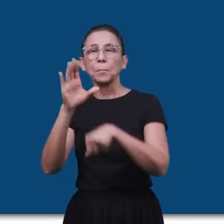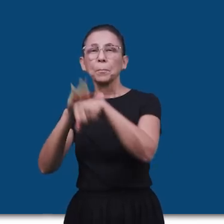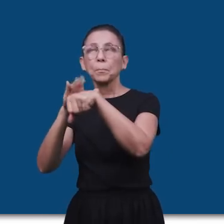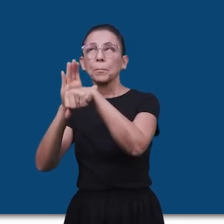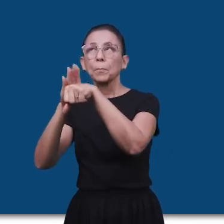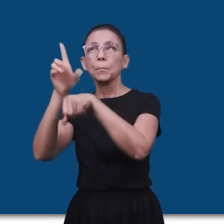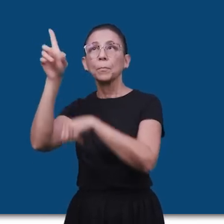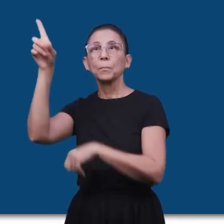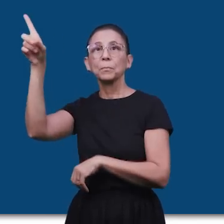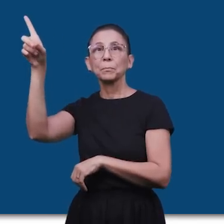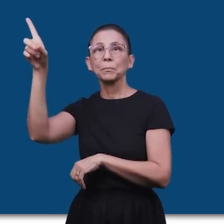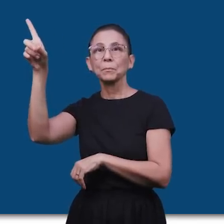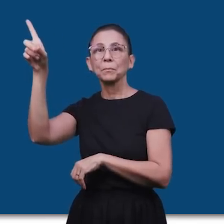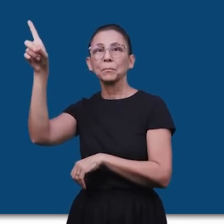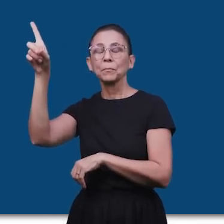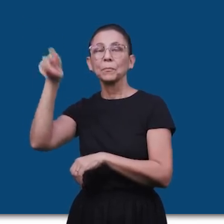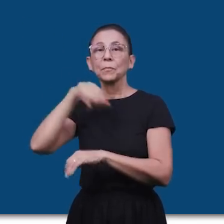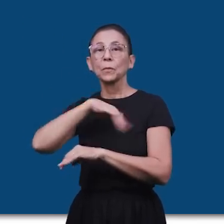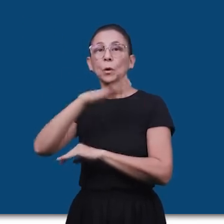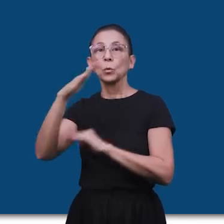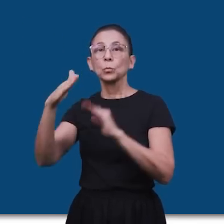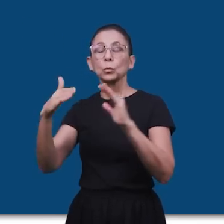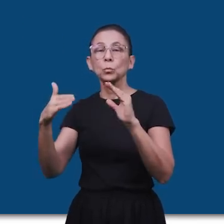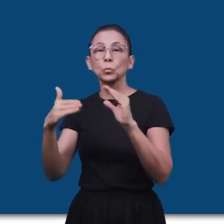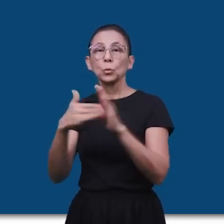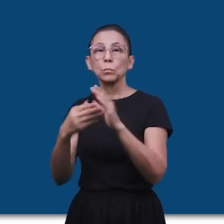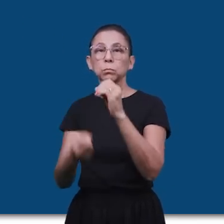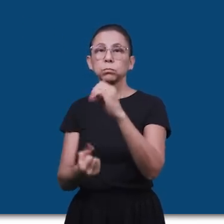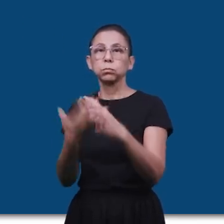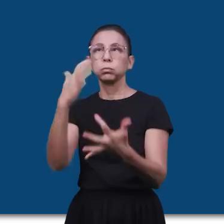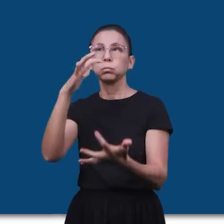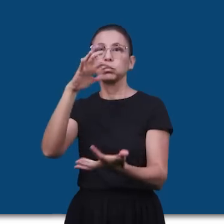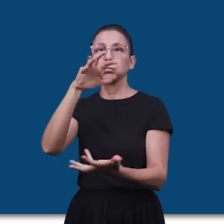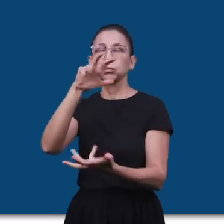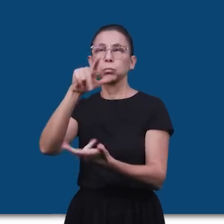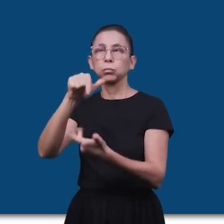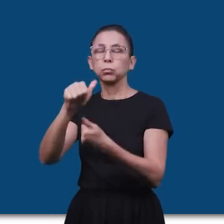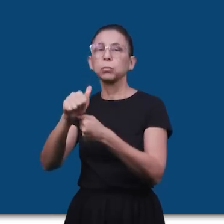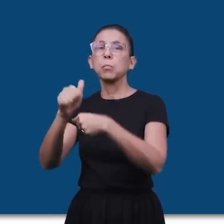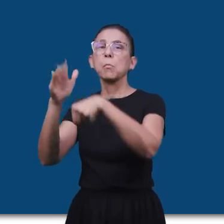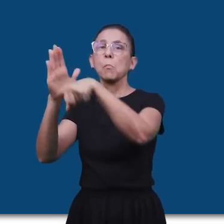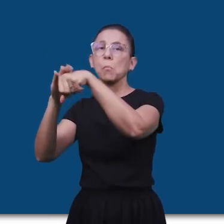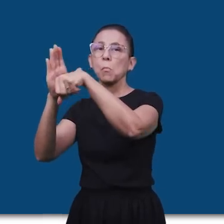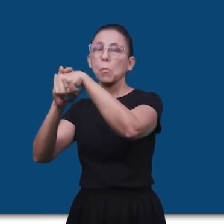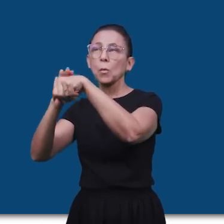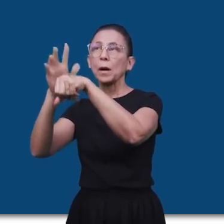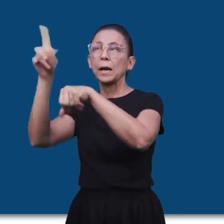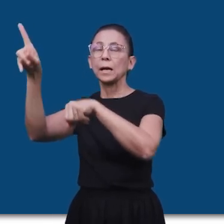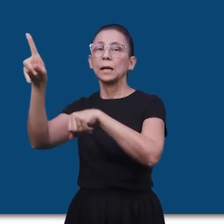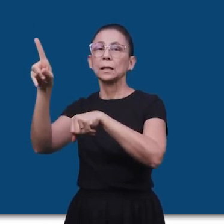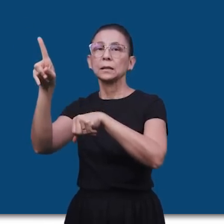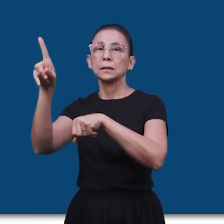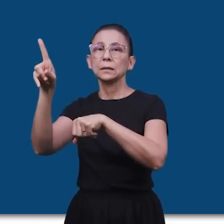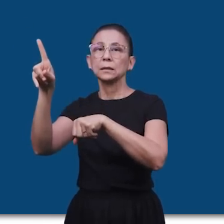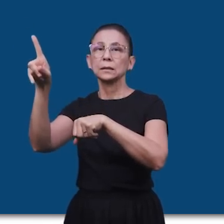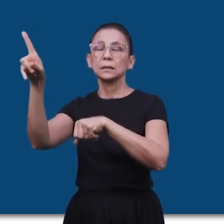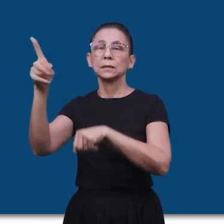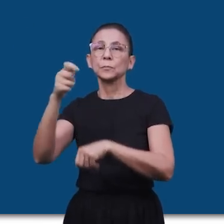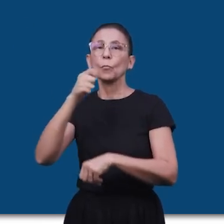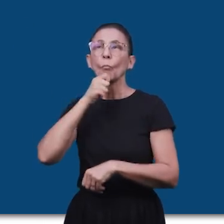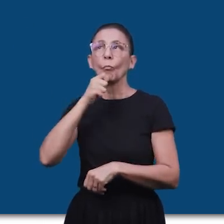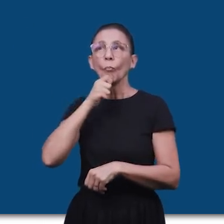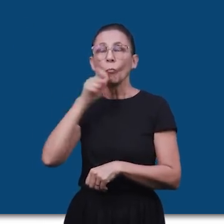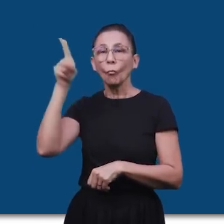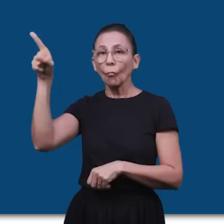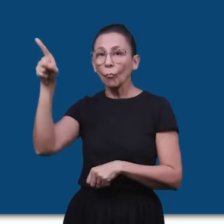era Deus. Todas as coisas foram feitas por Ele, e sem Ele nada do que foi feito